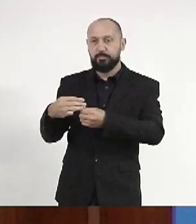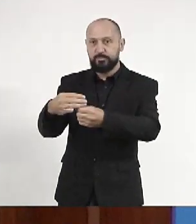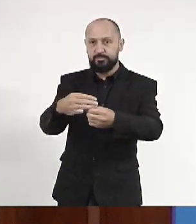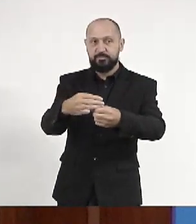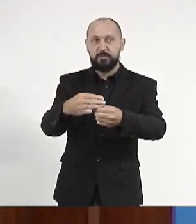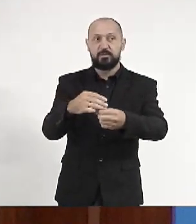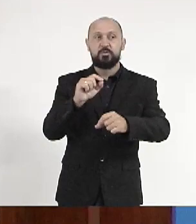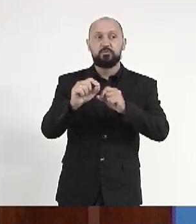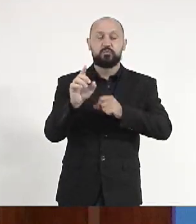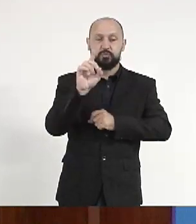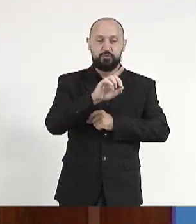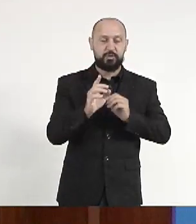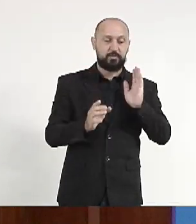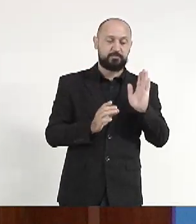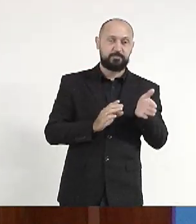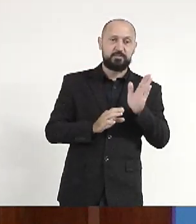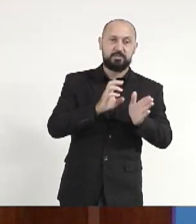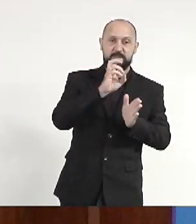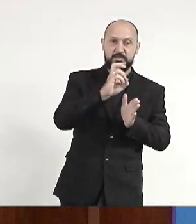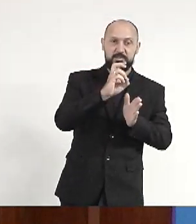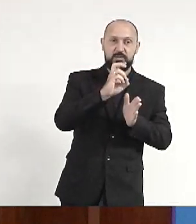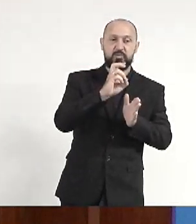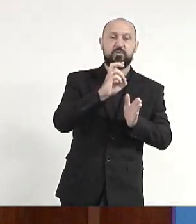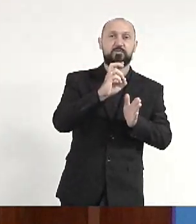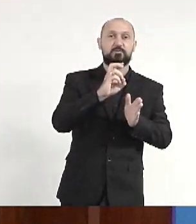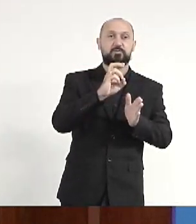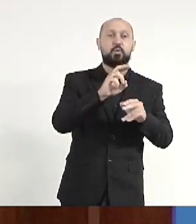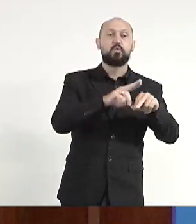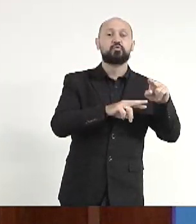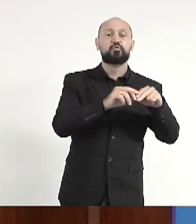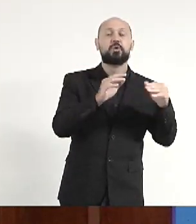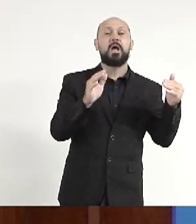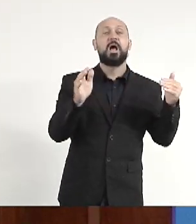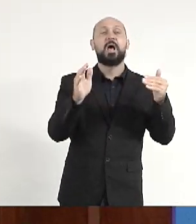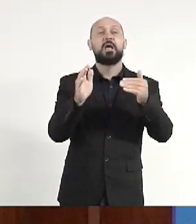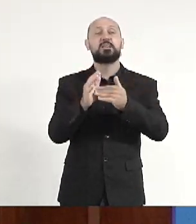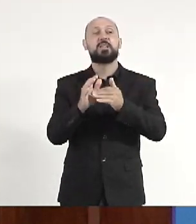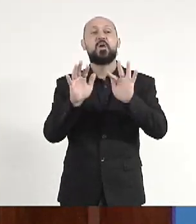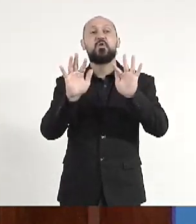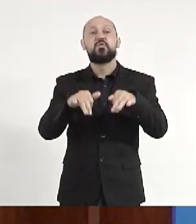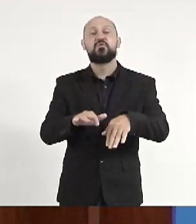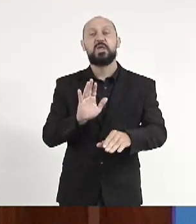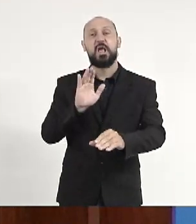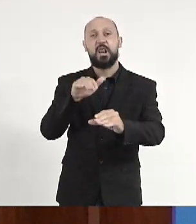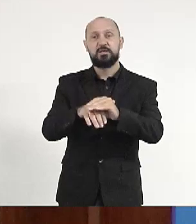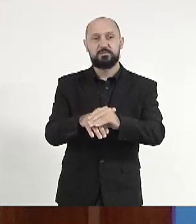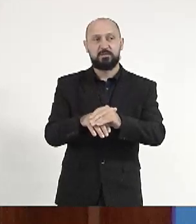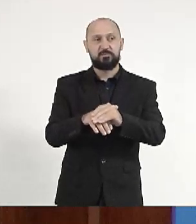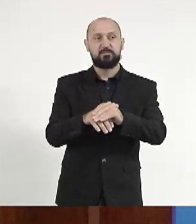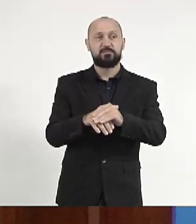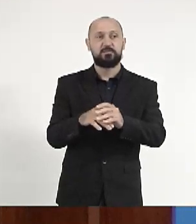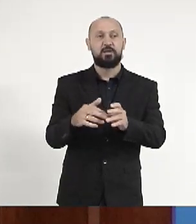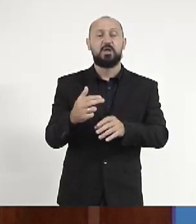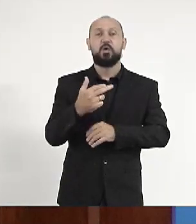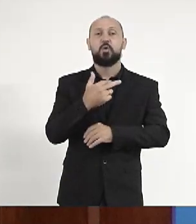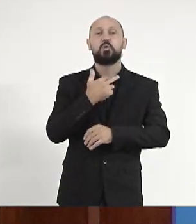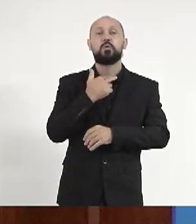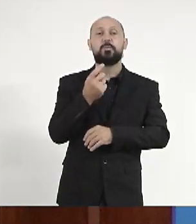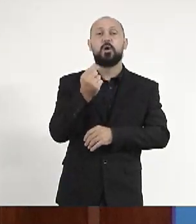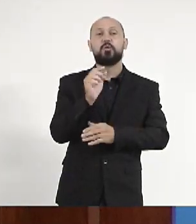municípios desde o dia 5 de junho até conclusão do pleito eleitoral, não